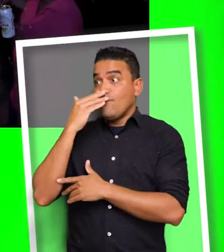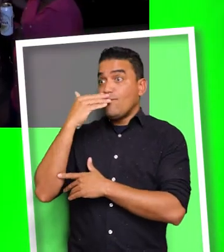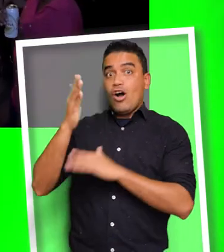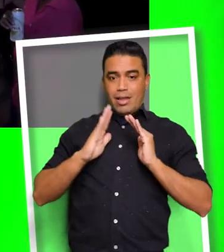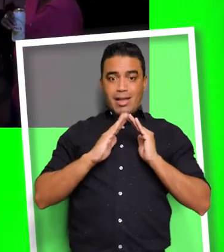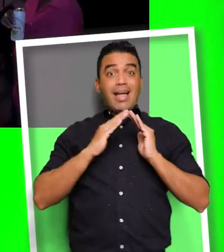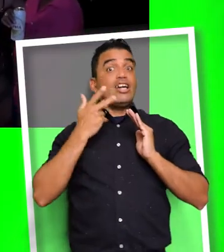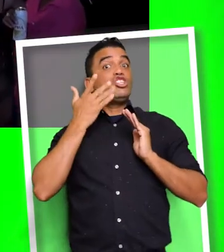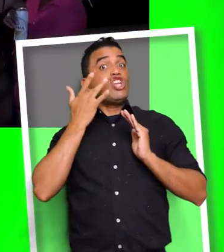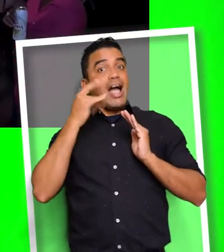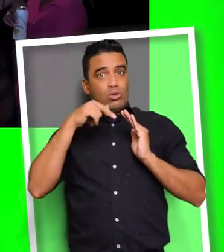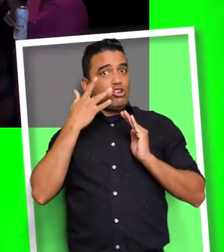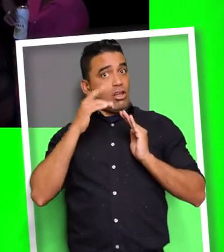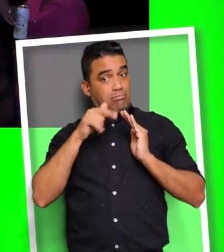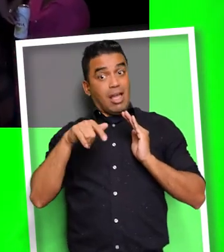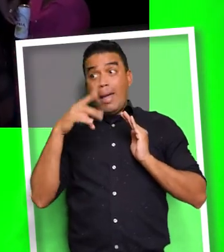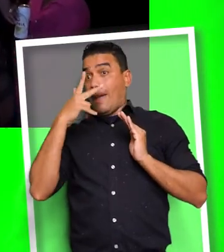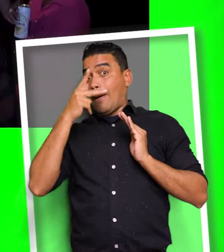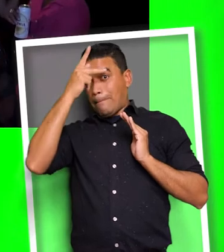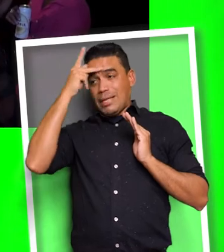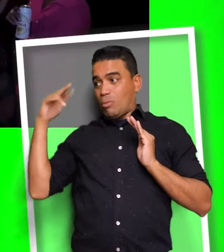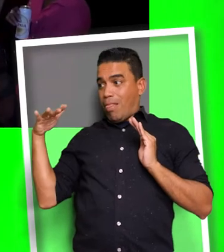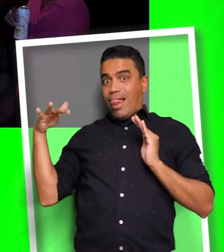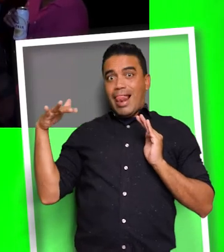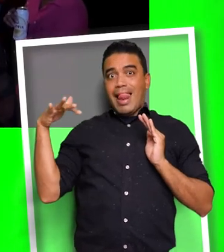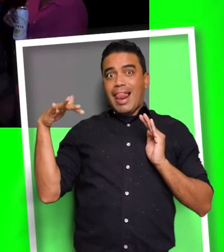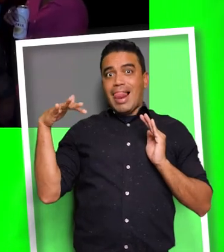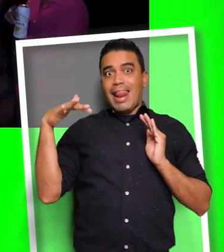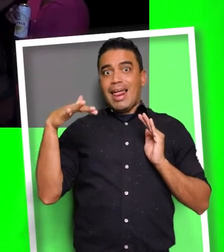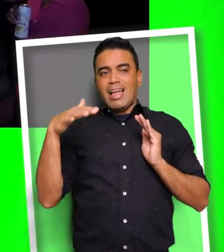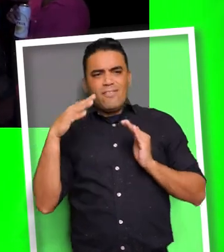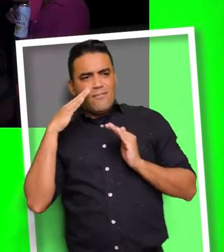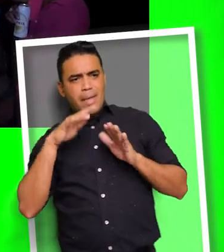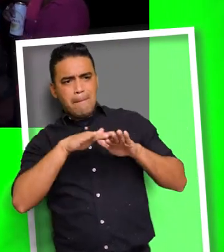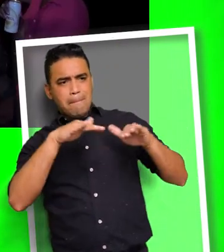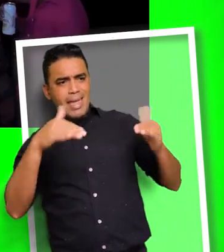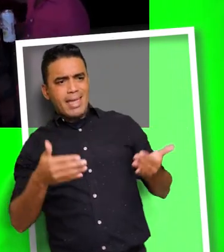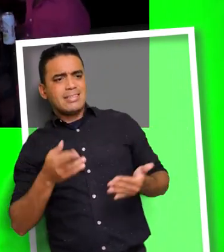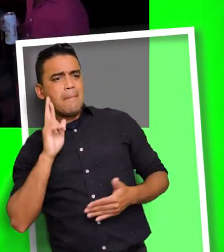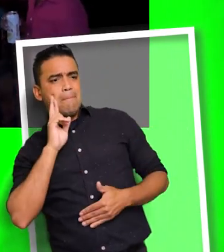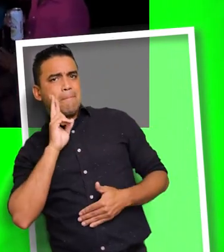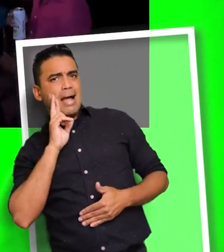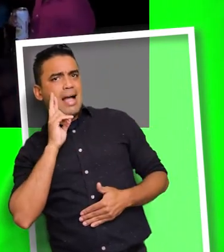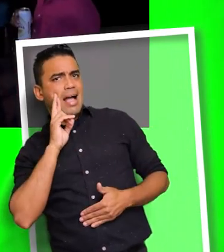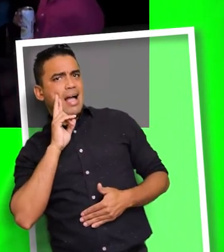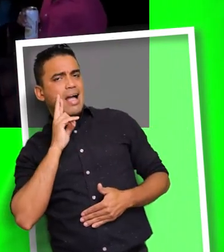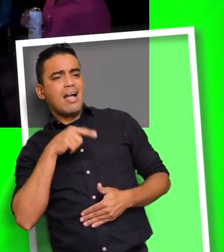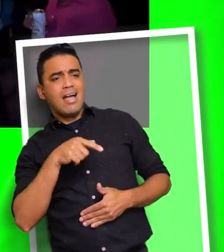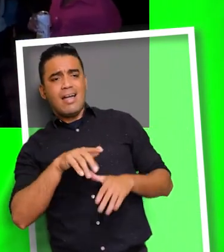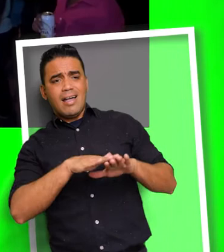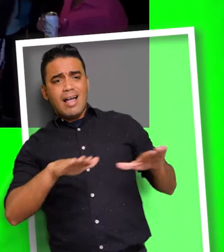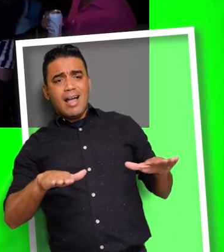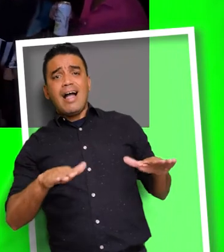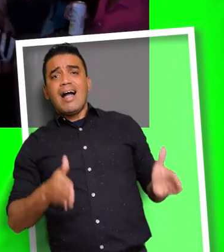do teatro, quando o público ainda está chegando. Então, o público chega, ele vê uma mesa de bar, aliás, os atores